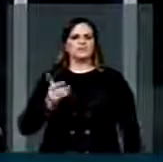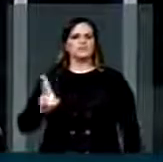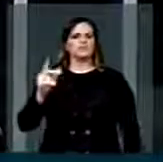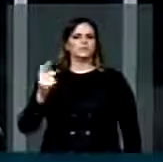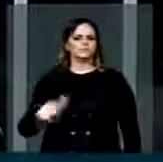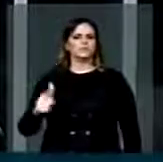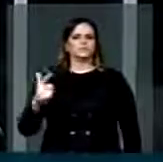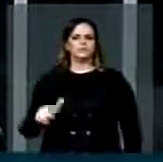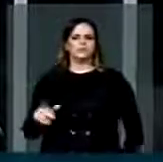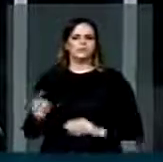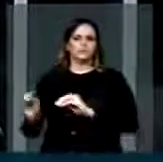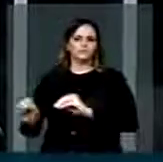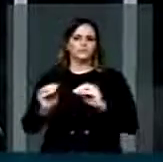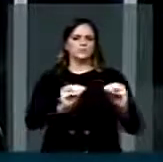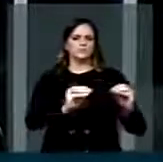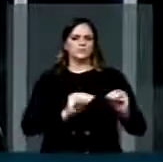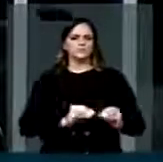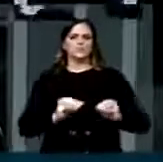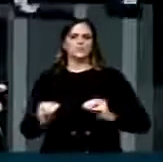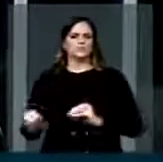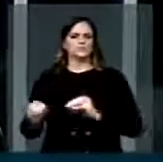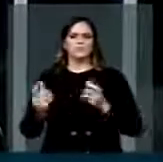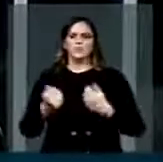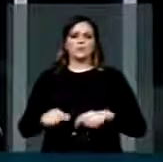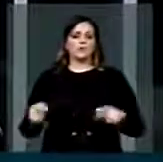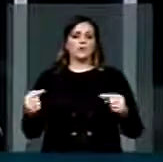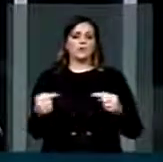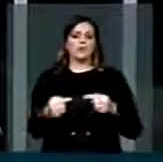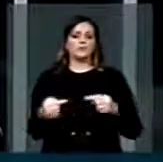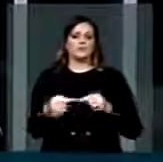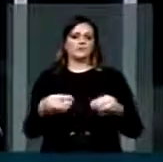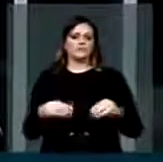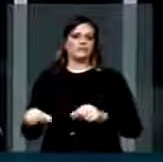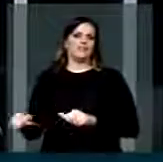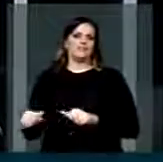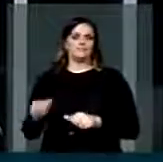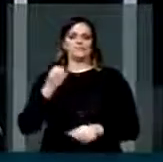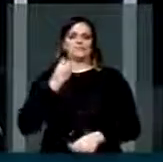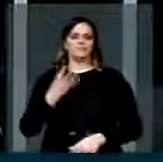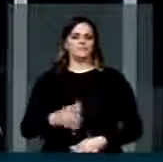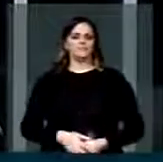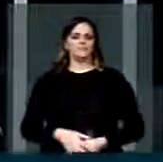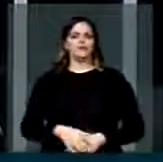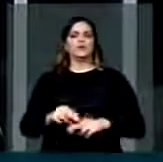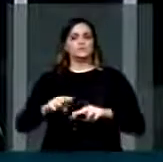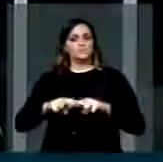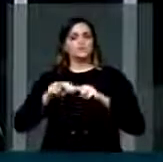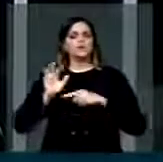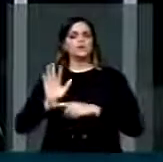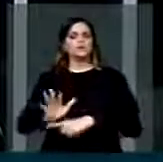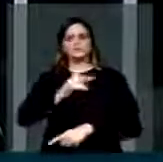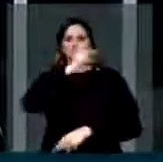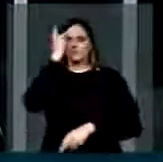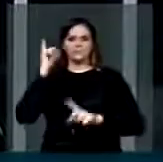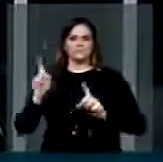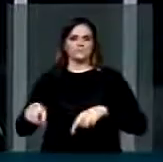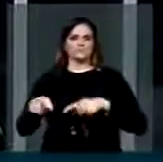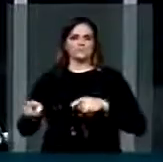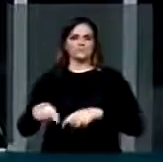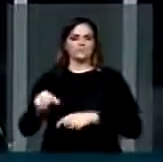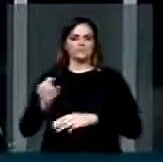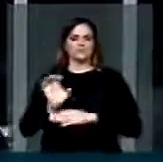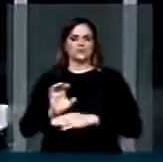lugar diferente, portanto, é ambientalmente correto, e isso tem ajudado muito os camponeses no Maranhão.